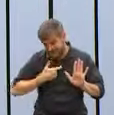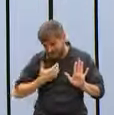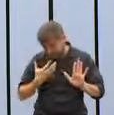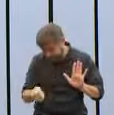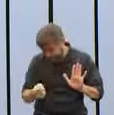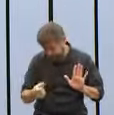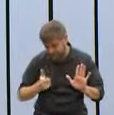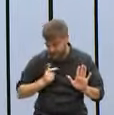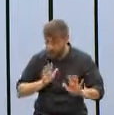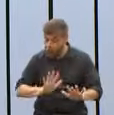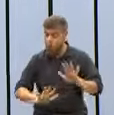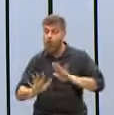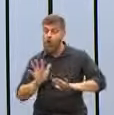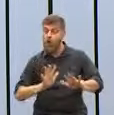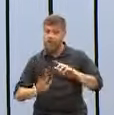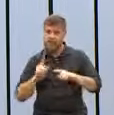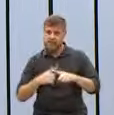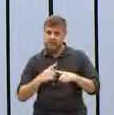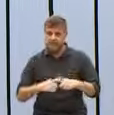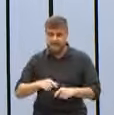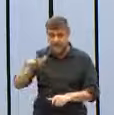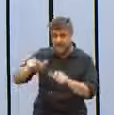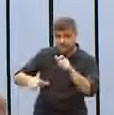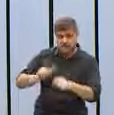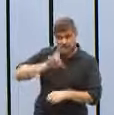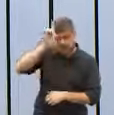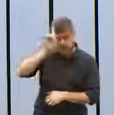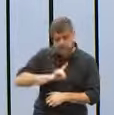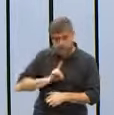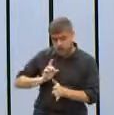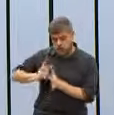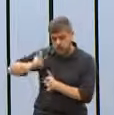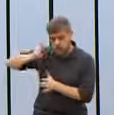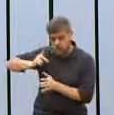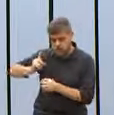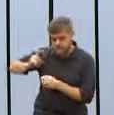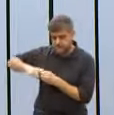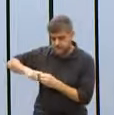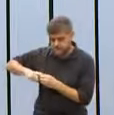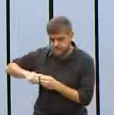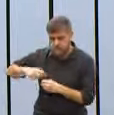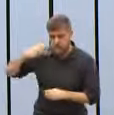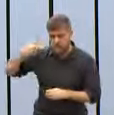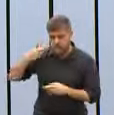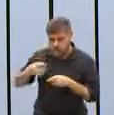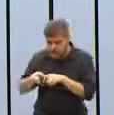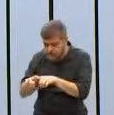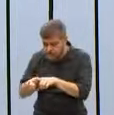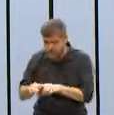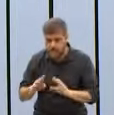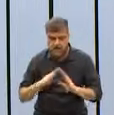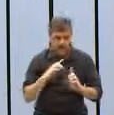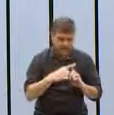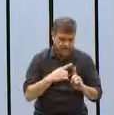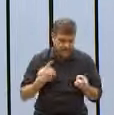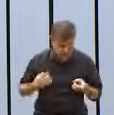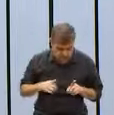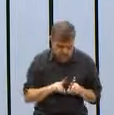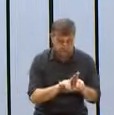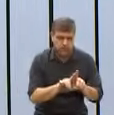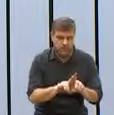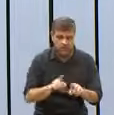precisa tomar um certo cuidado. É claro que as pessoas têm direito a se associar a partidos, a parlamentares, a igrejas. São grupos